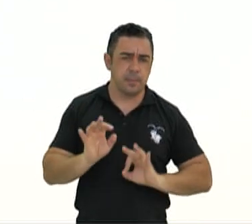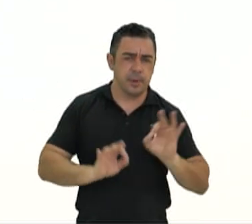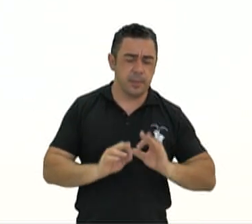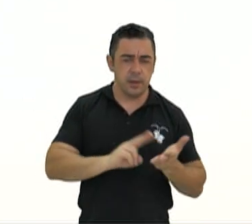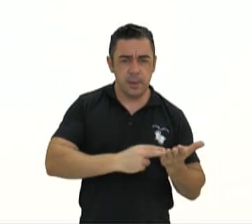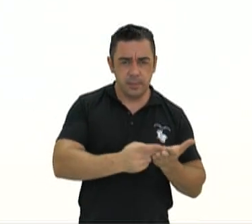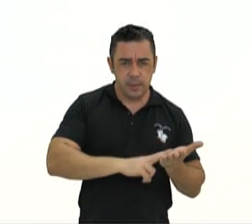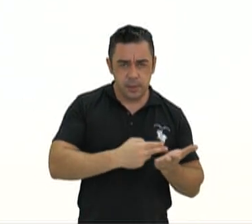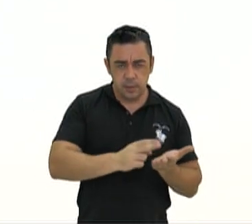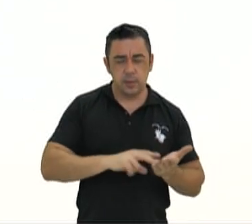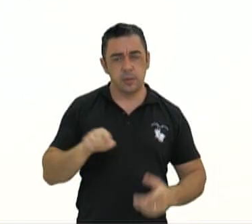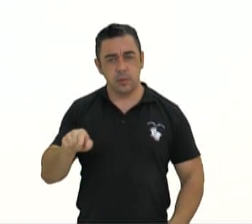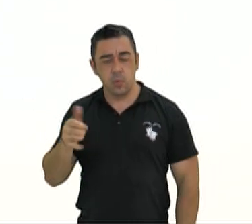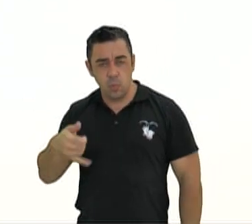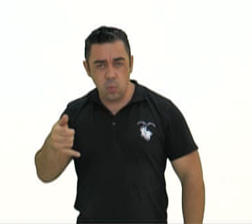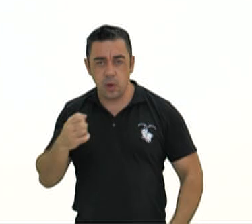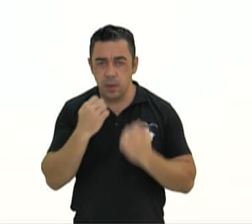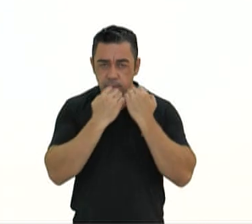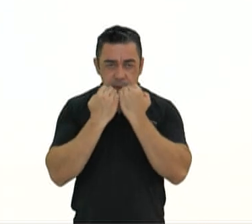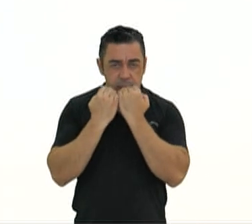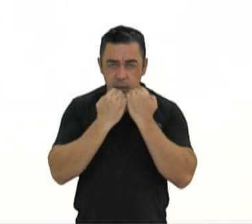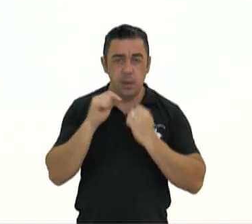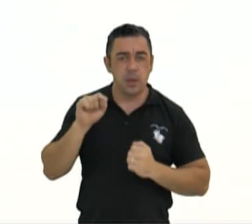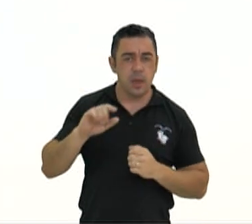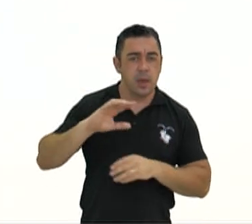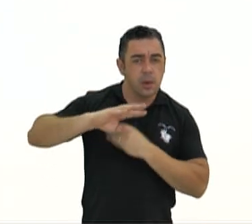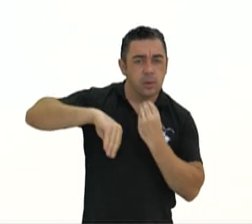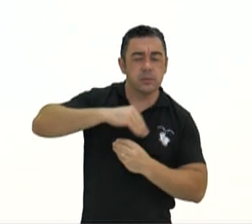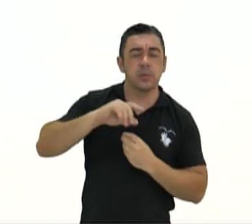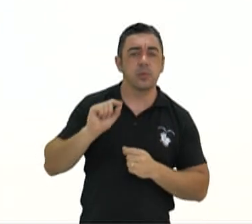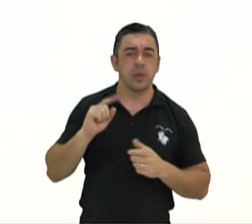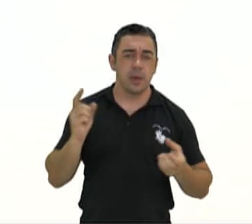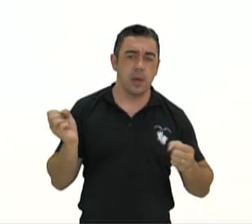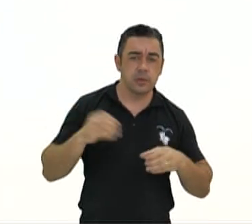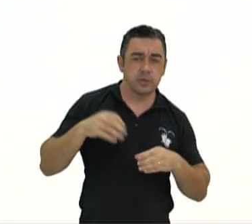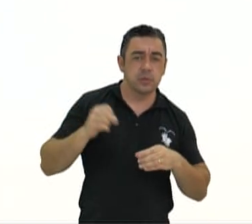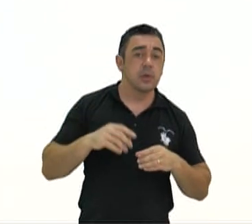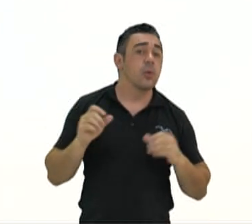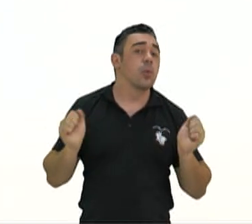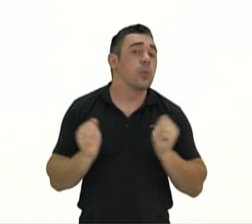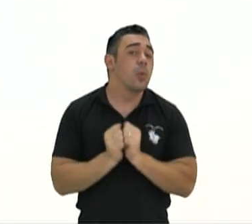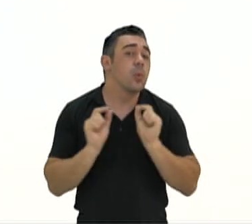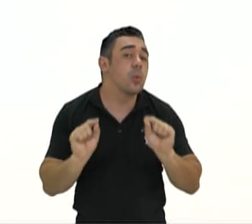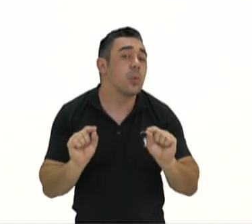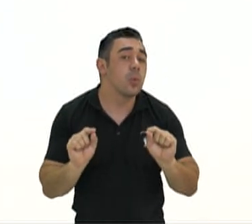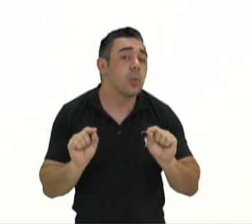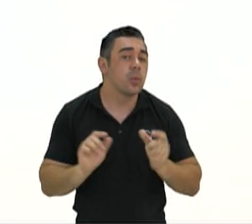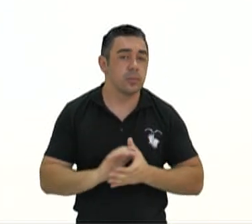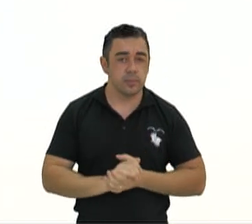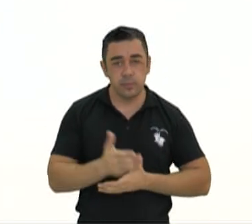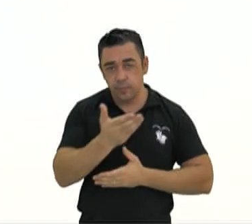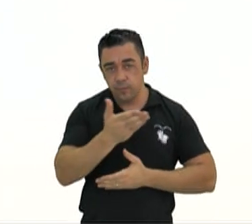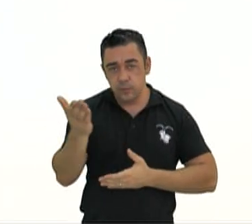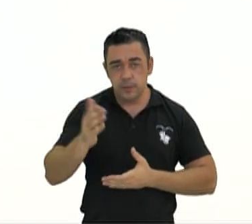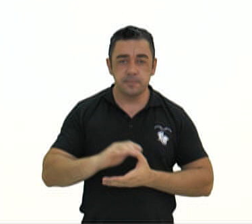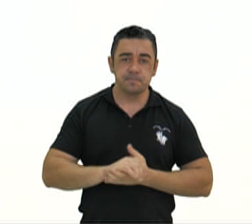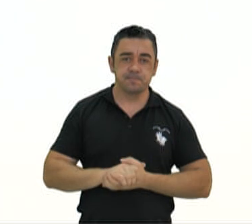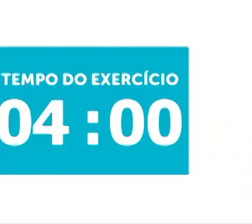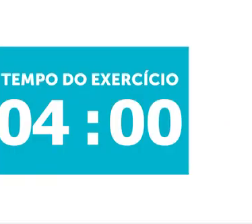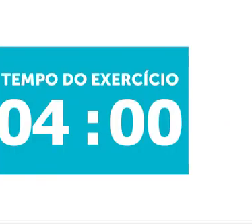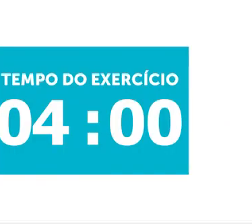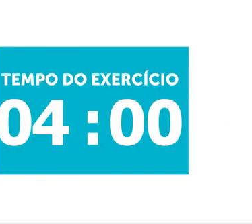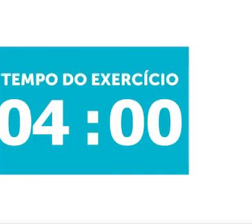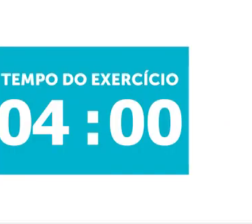da margarina a partir do óleo de milho é uma reação de adição efetuada com... Agora é com você.